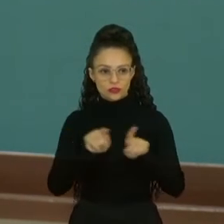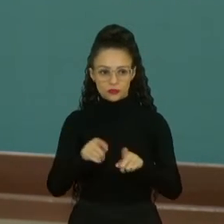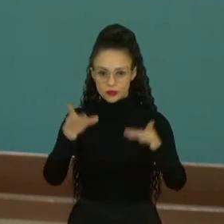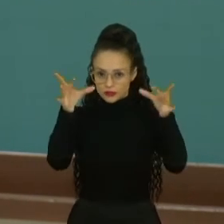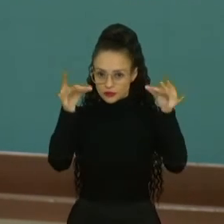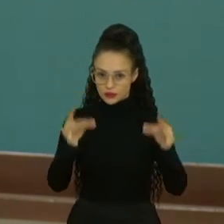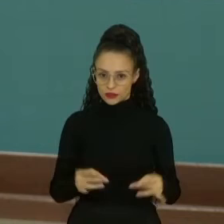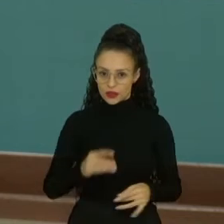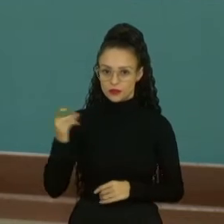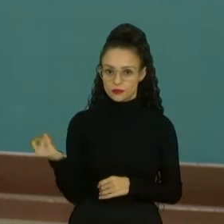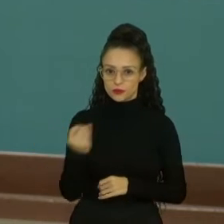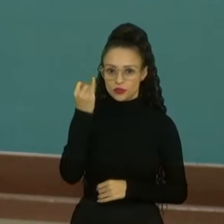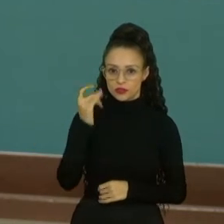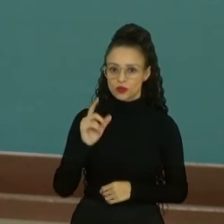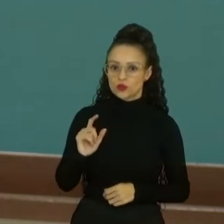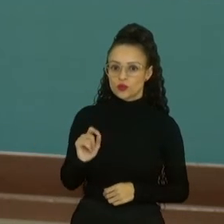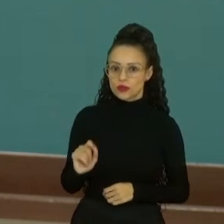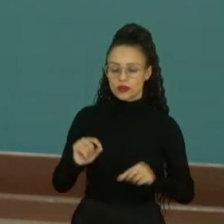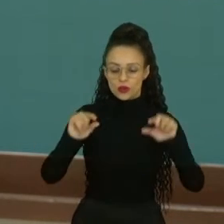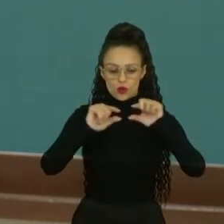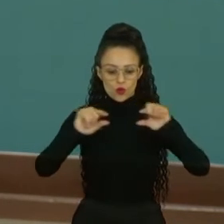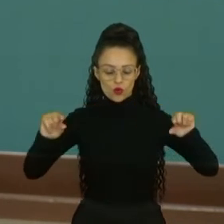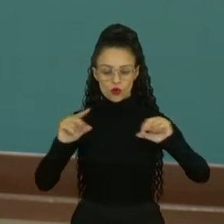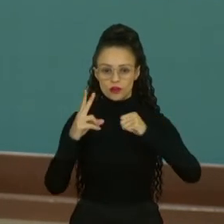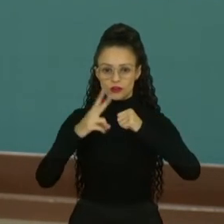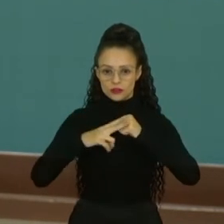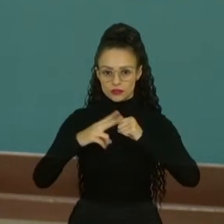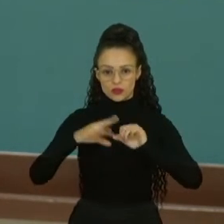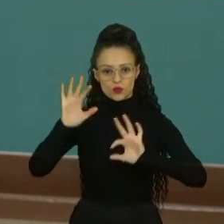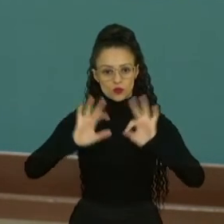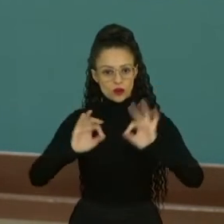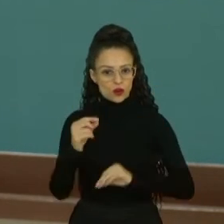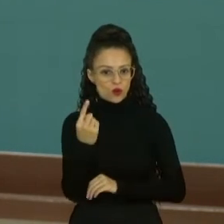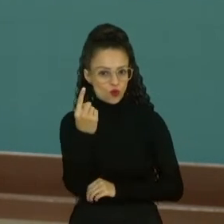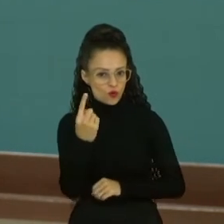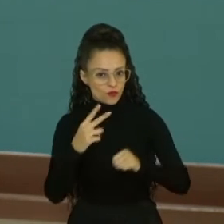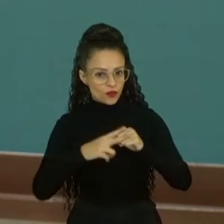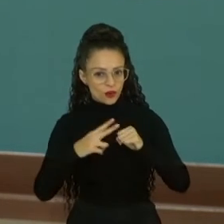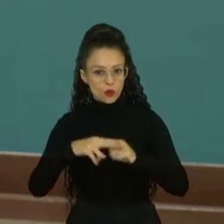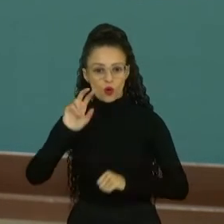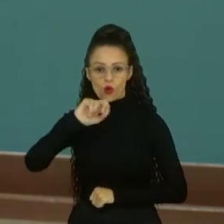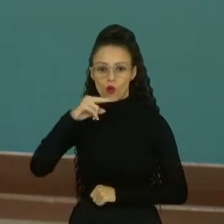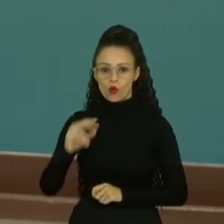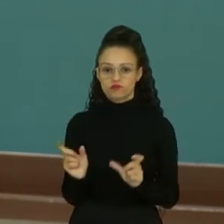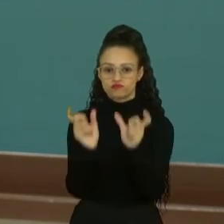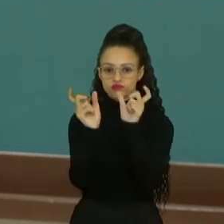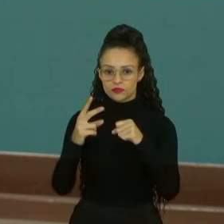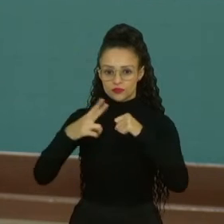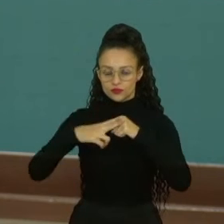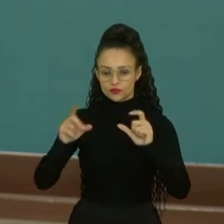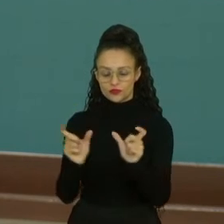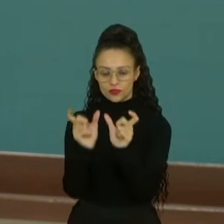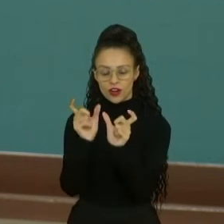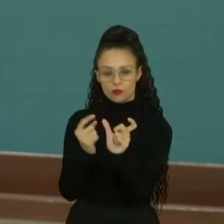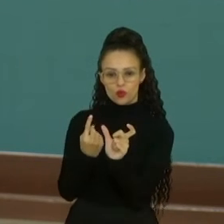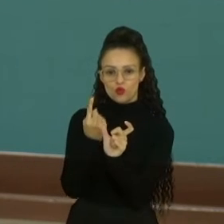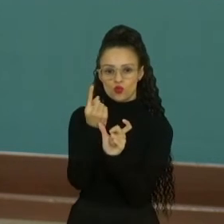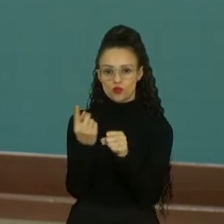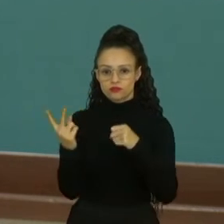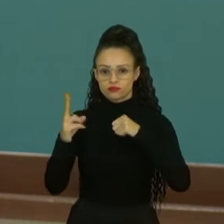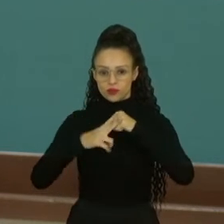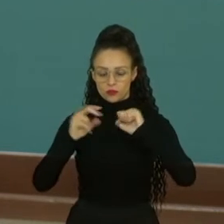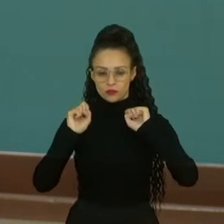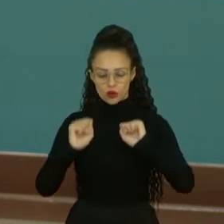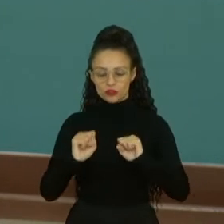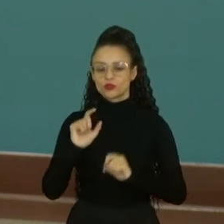bem importante, né? Cada oração ela é organizada por um único verbo ou ainda por uma locução verbal. O que é a locução verbal?